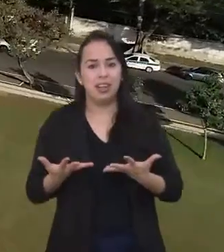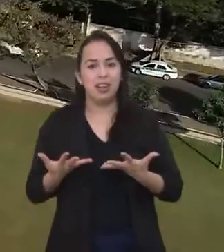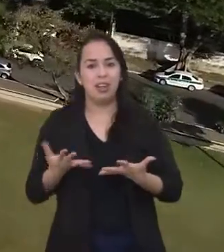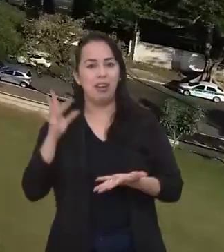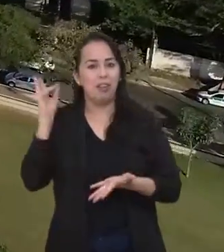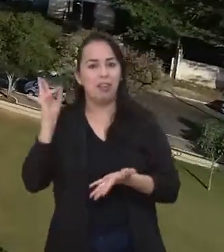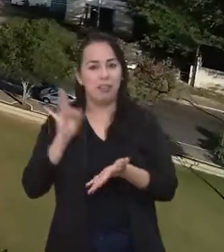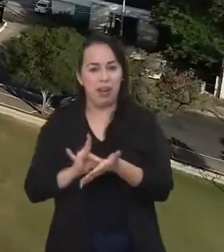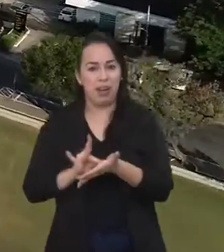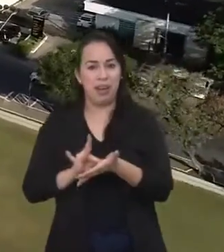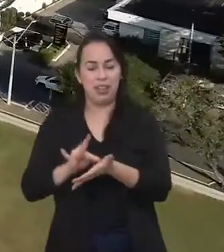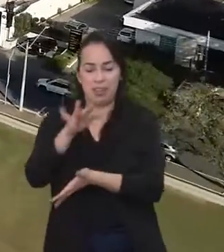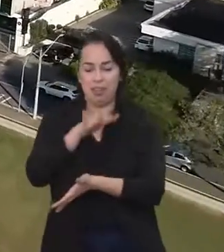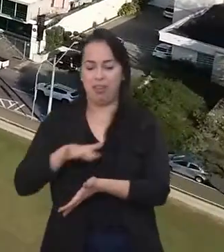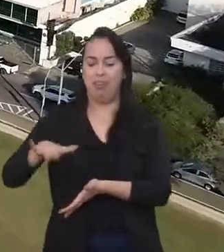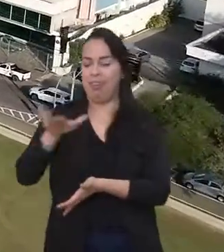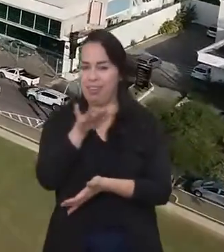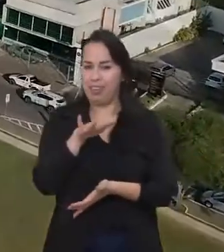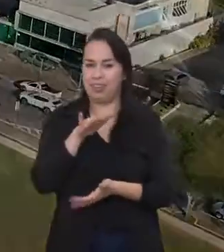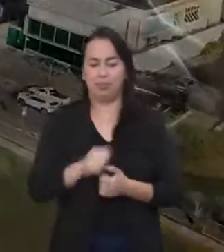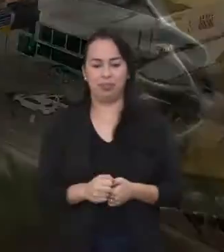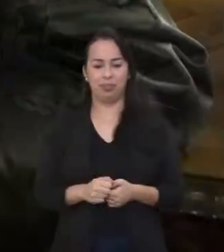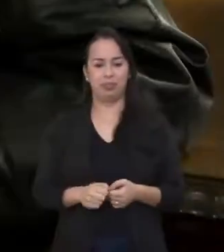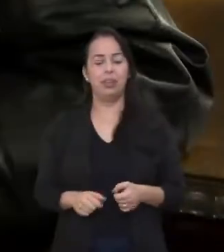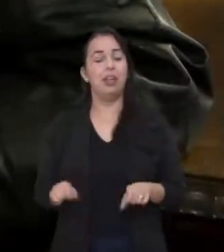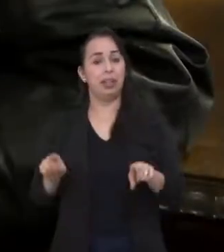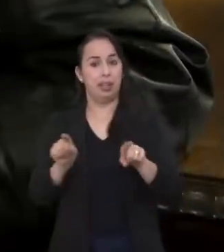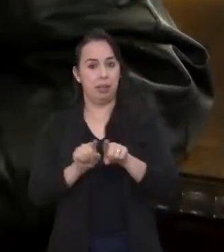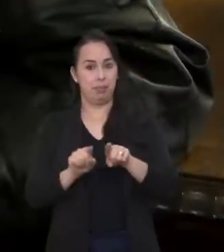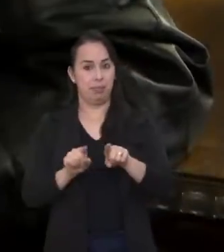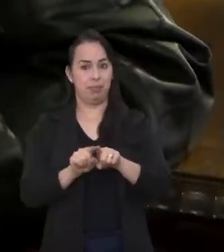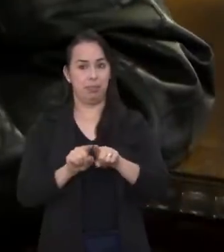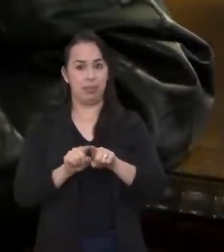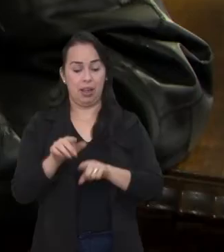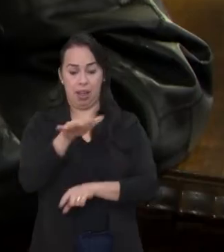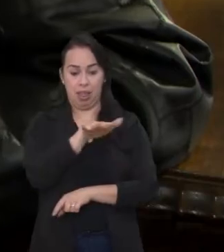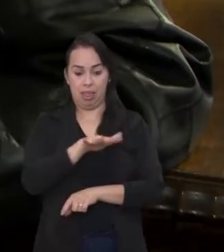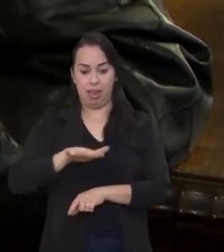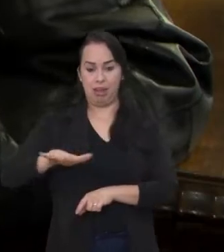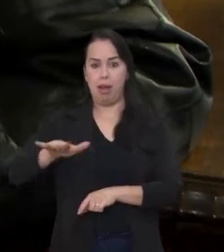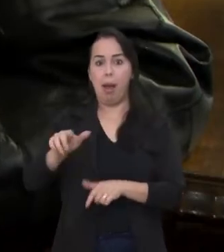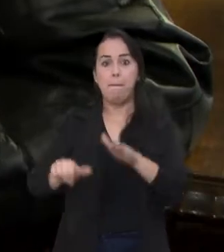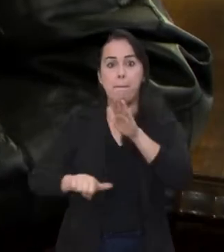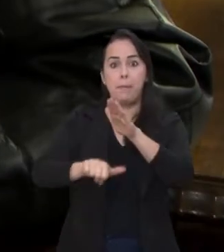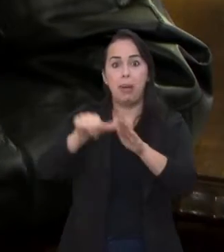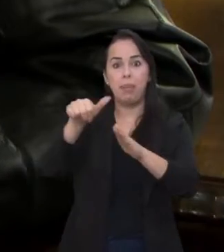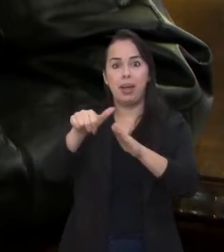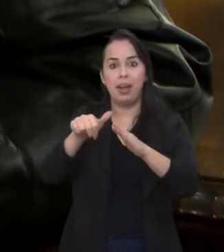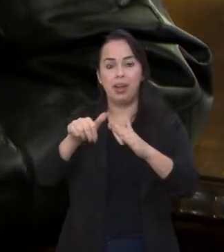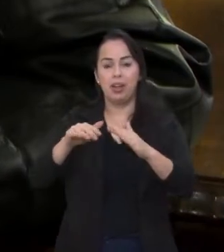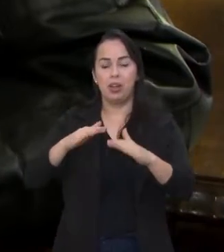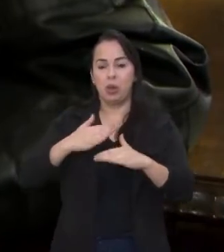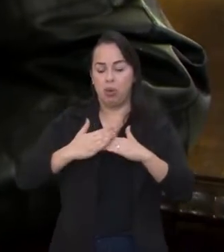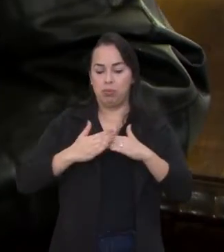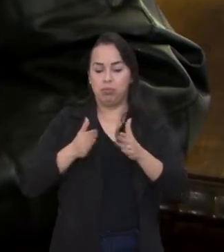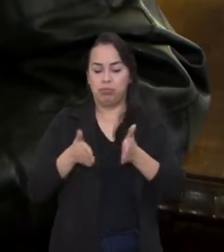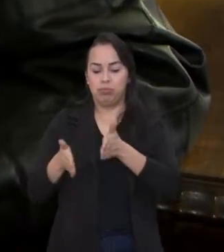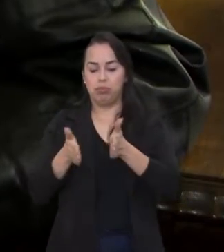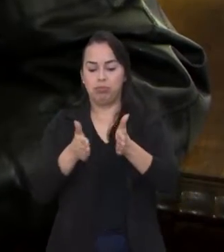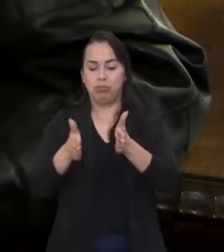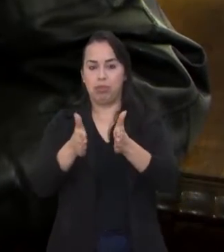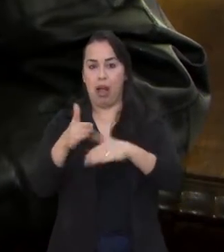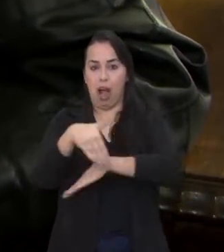verdadeira vocação do bairro. Também foi uma das primeiras regiões que foi asfaltada na cidade, porque o pessoal tinha